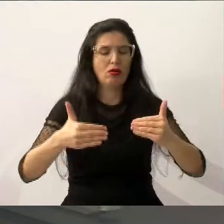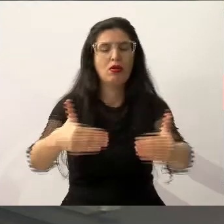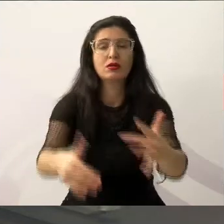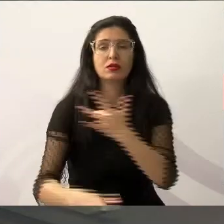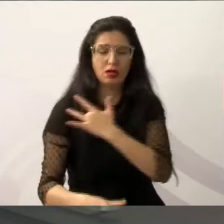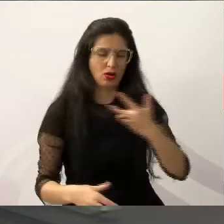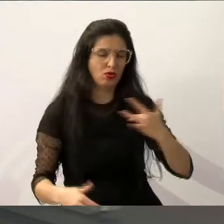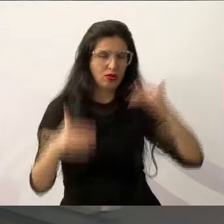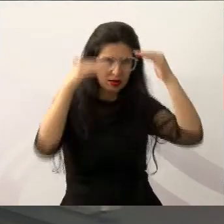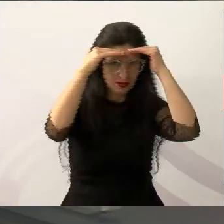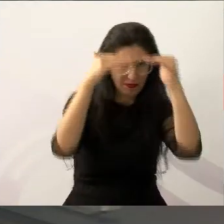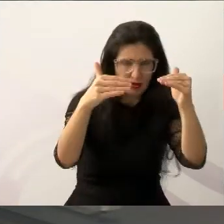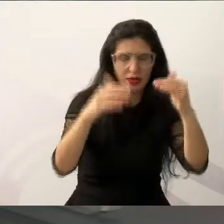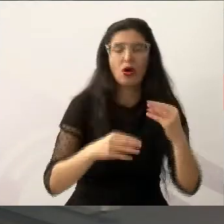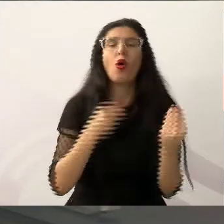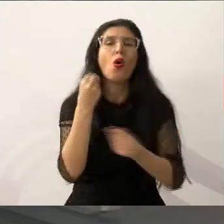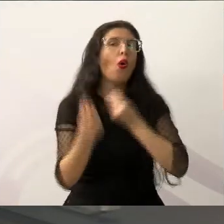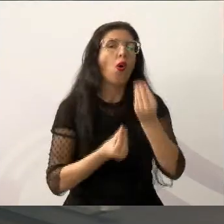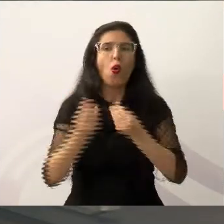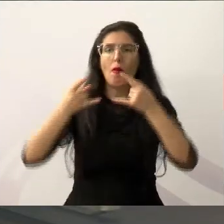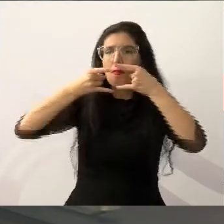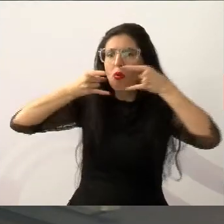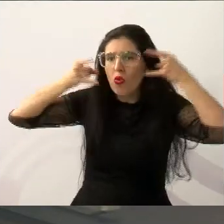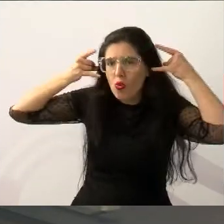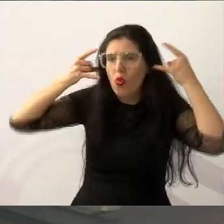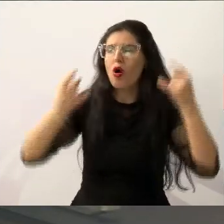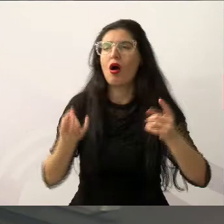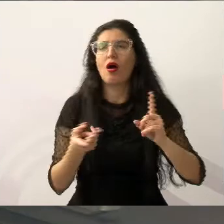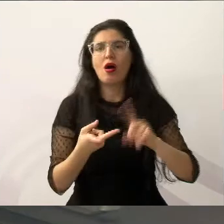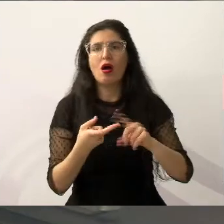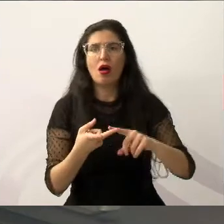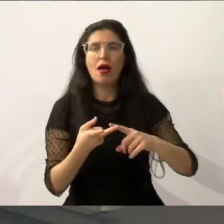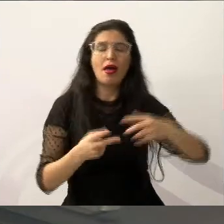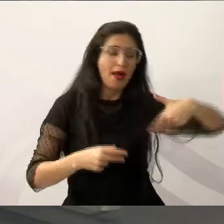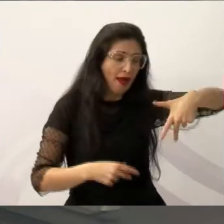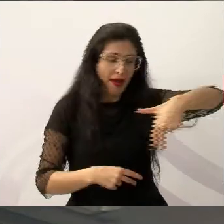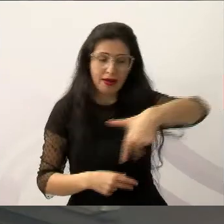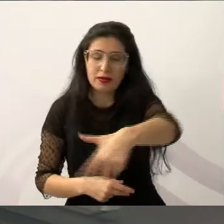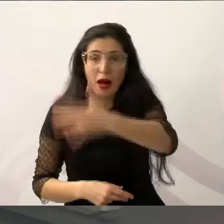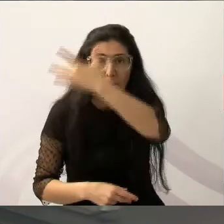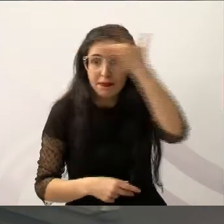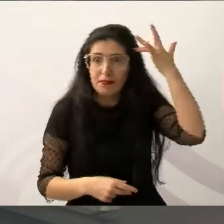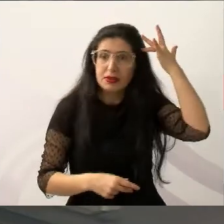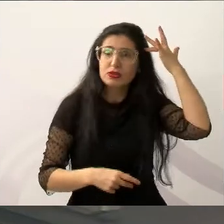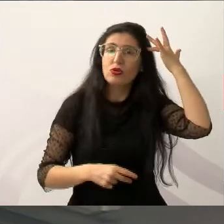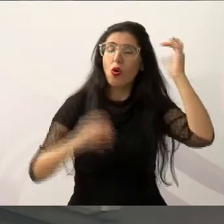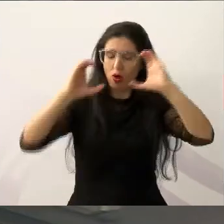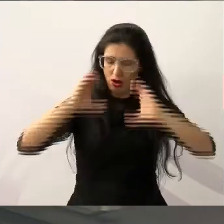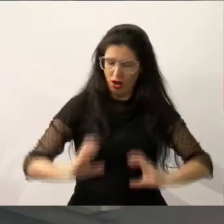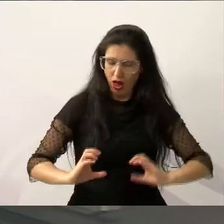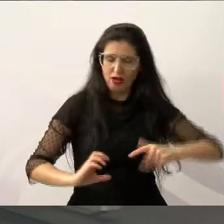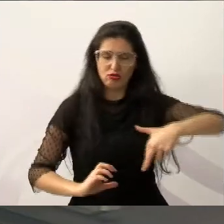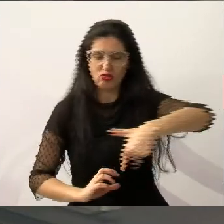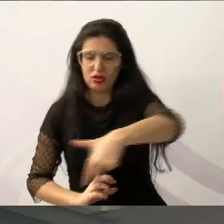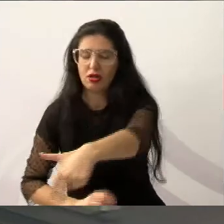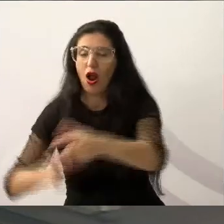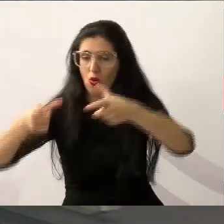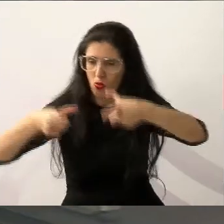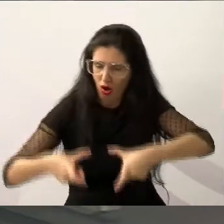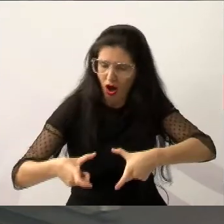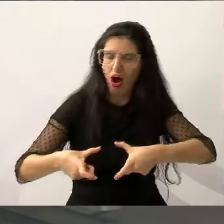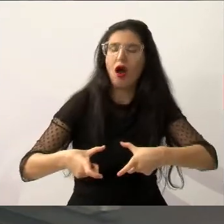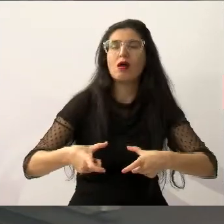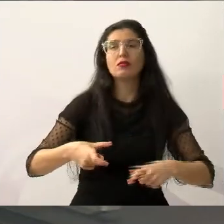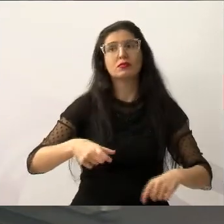quê? Uso de máscara, contenção de entrada de clientes no seu comércio. O cliente